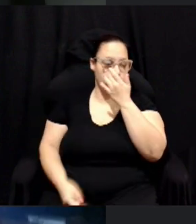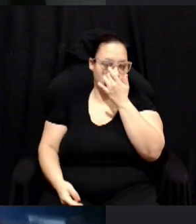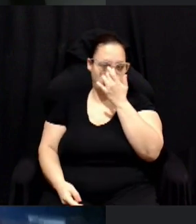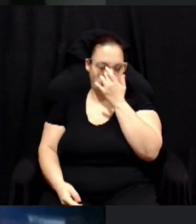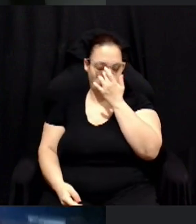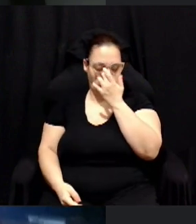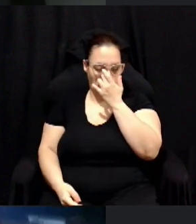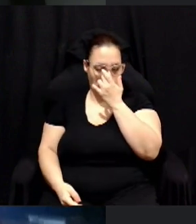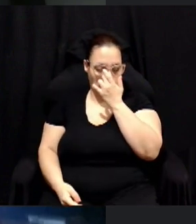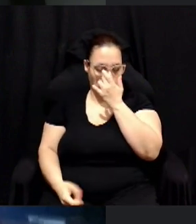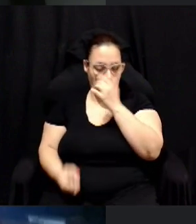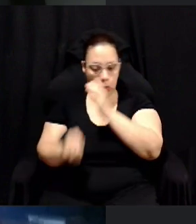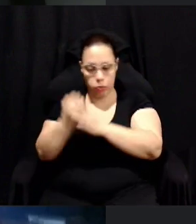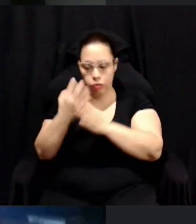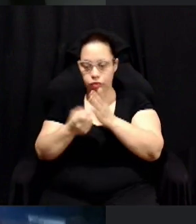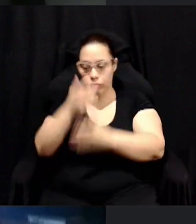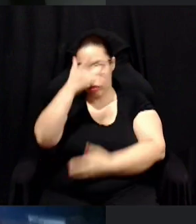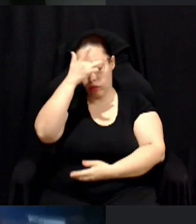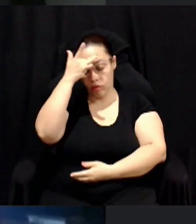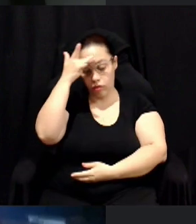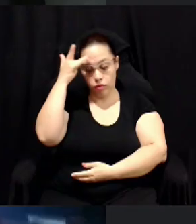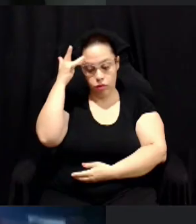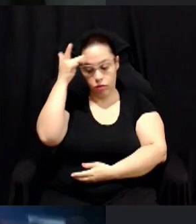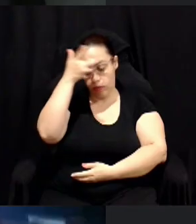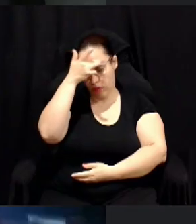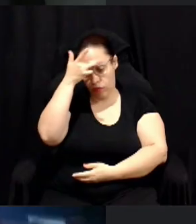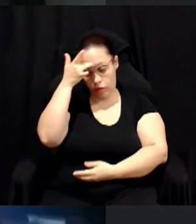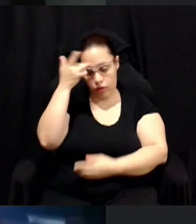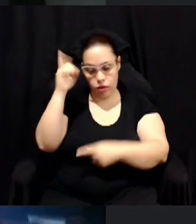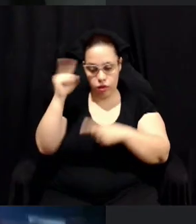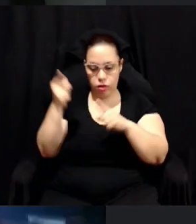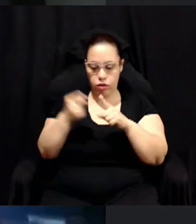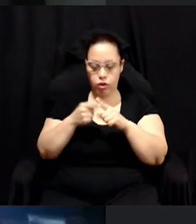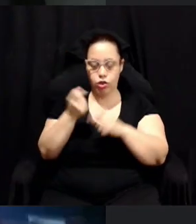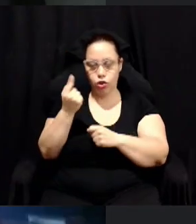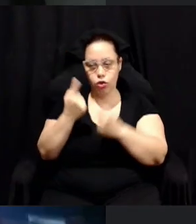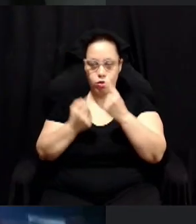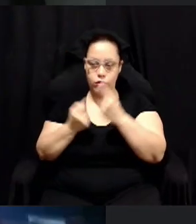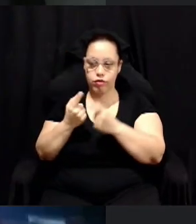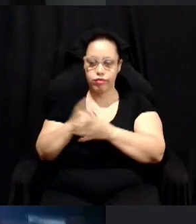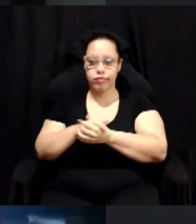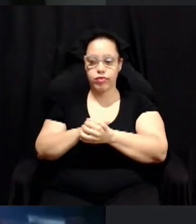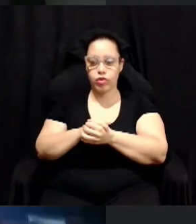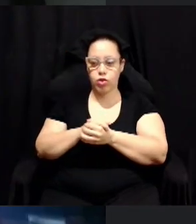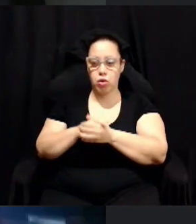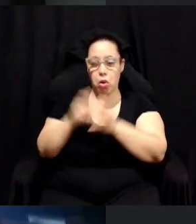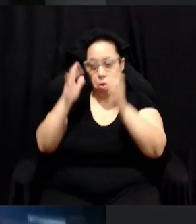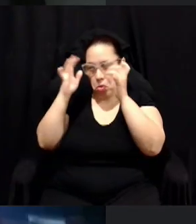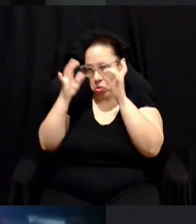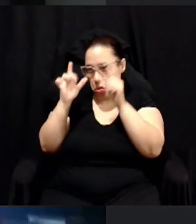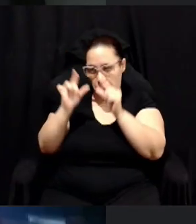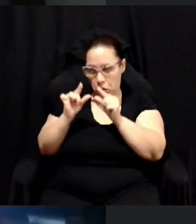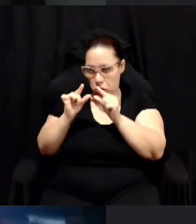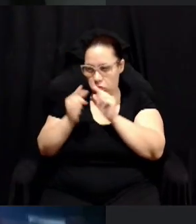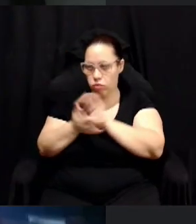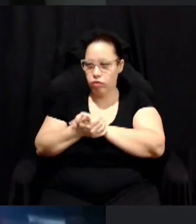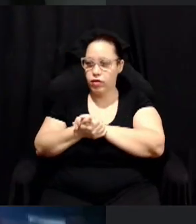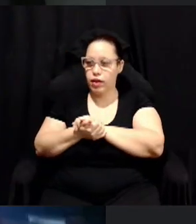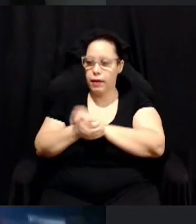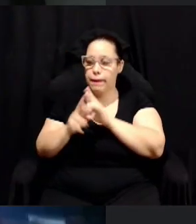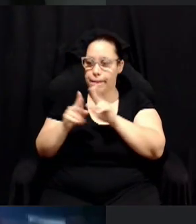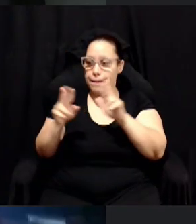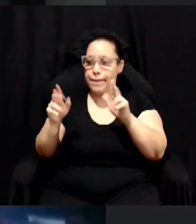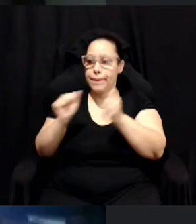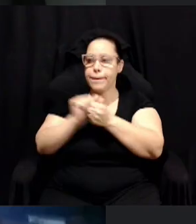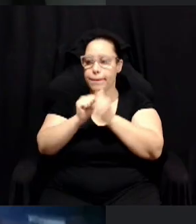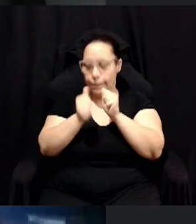muito que as pessoas busquem se realizar de alguma forma. Mesmo que seja realizar um sonho de uma forma diferente, adaptada,